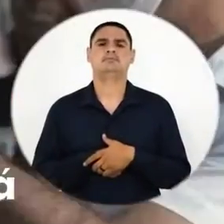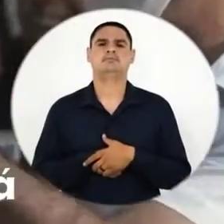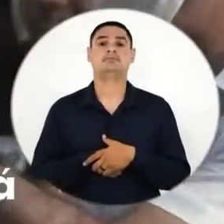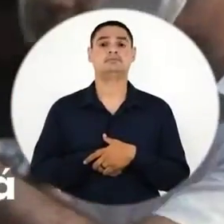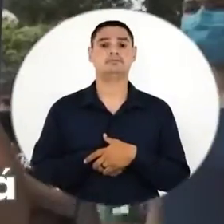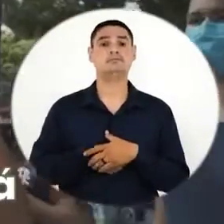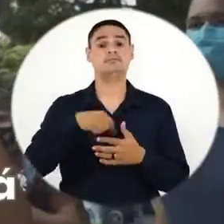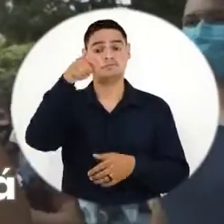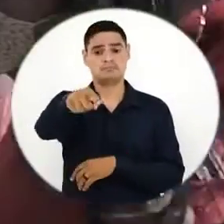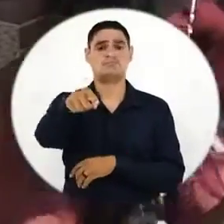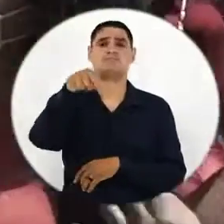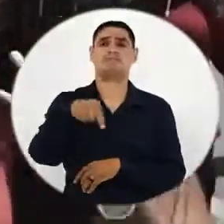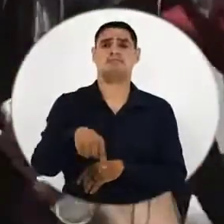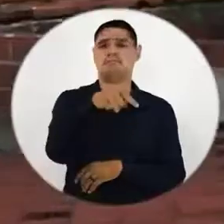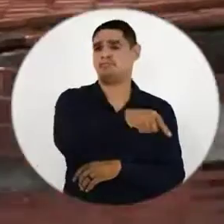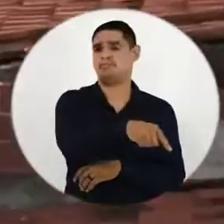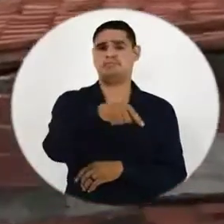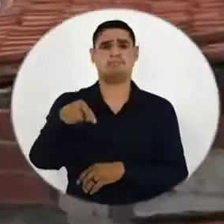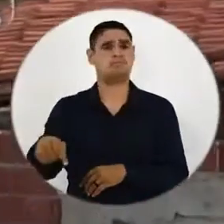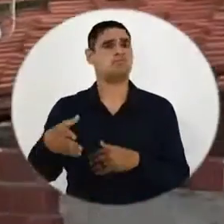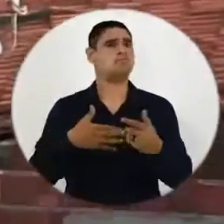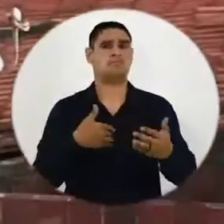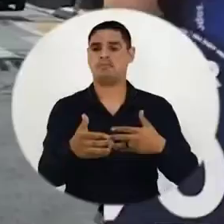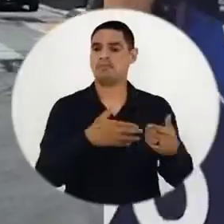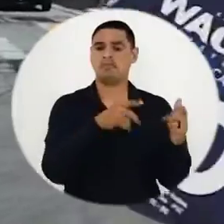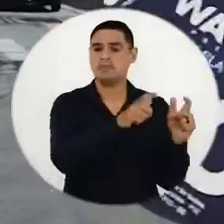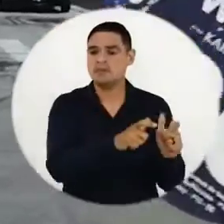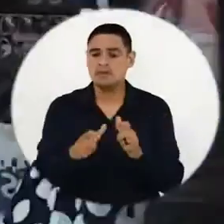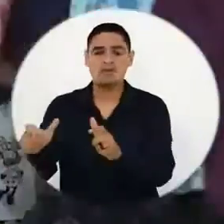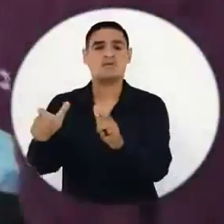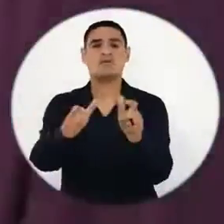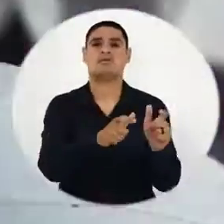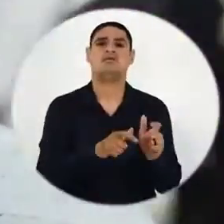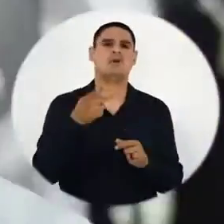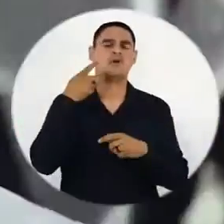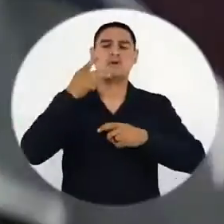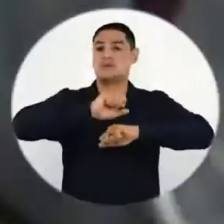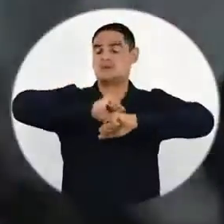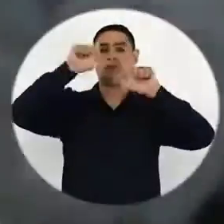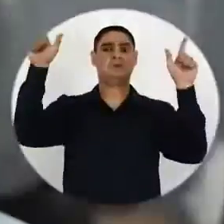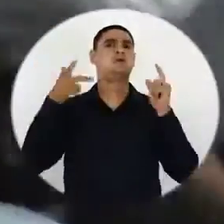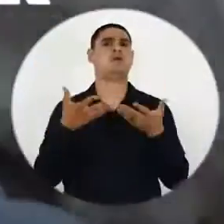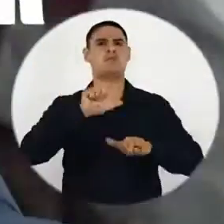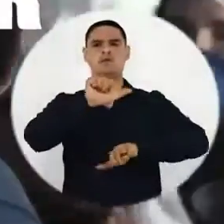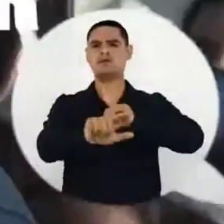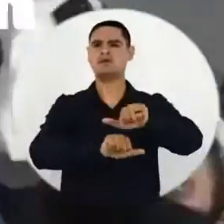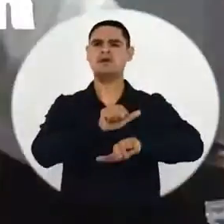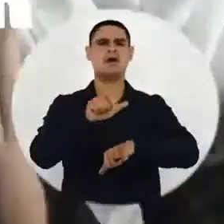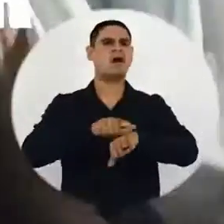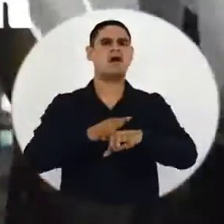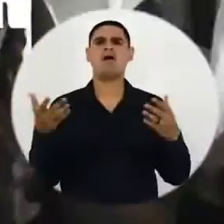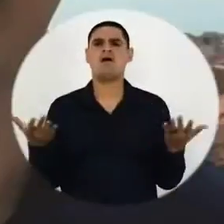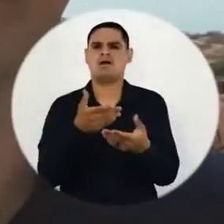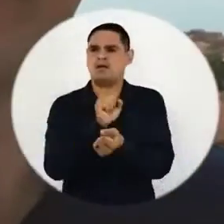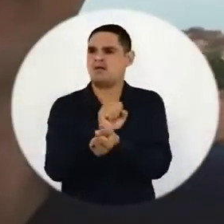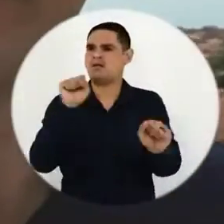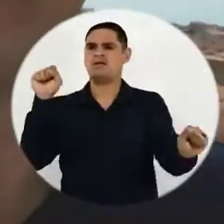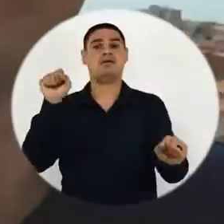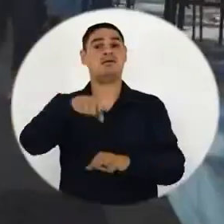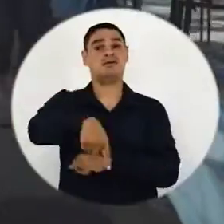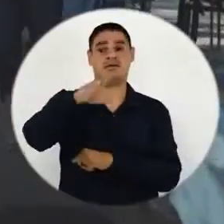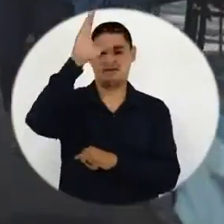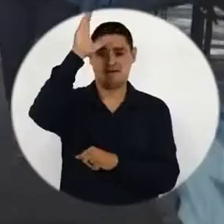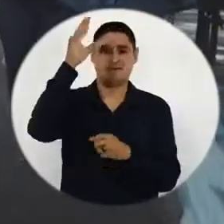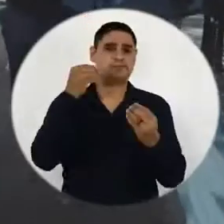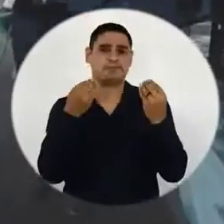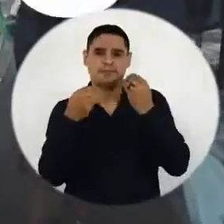Tamo aqui, tamo acolá, tem gente de bem em todo lugar. Fortaleza acordou e quer mudar. Chegou a hora de se libertar. A tia do lanche